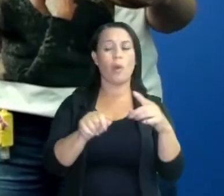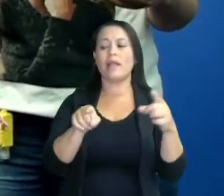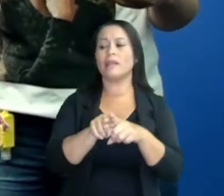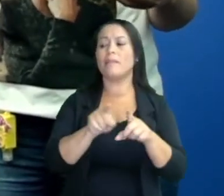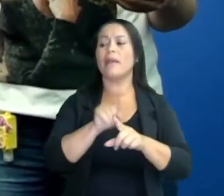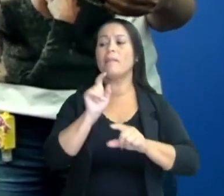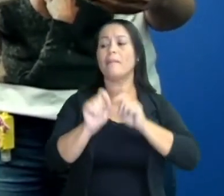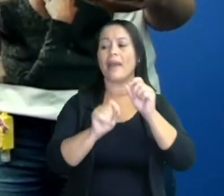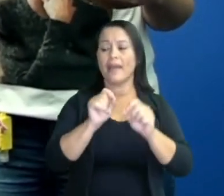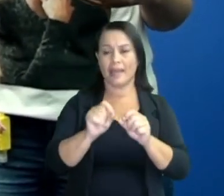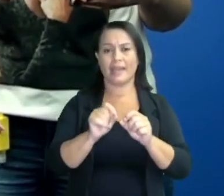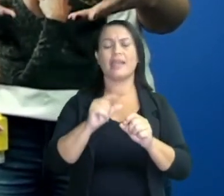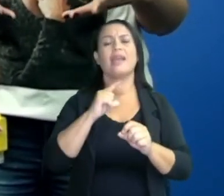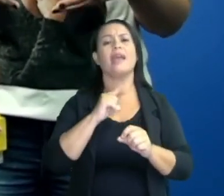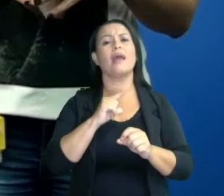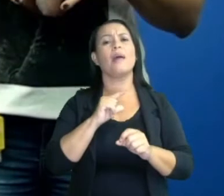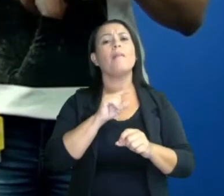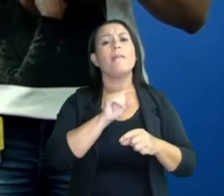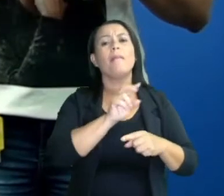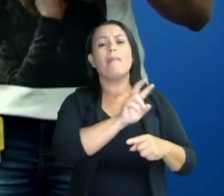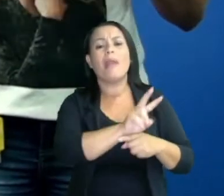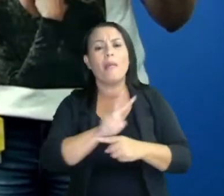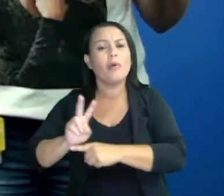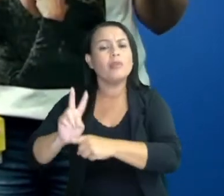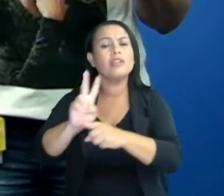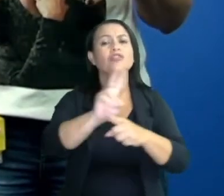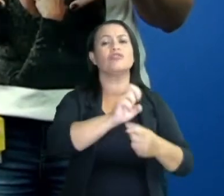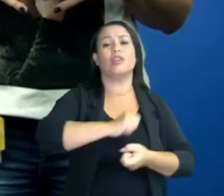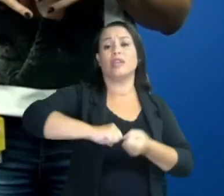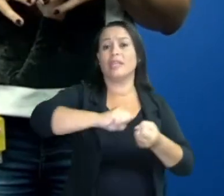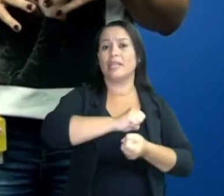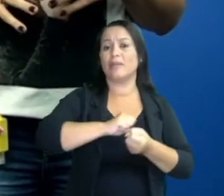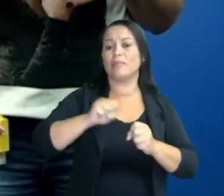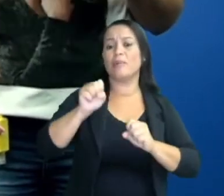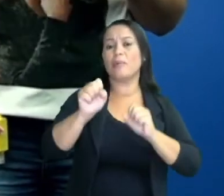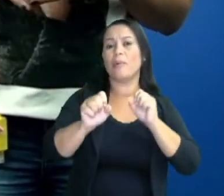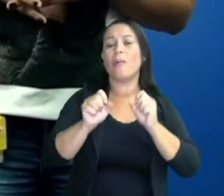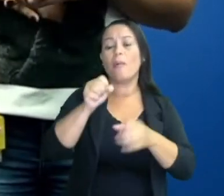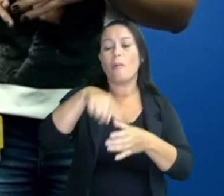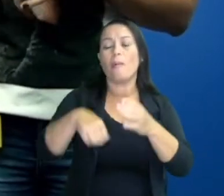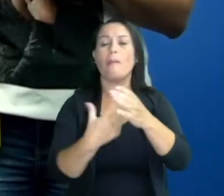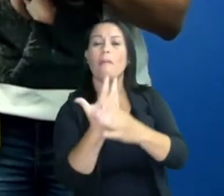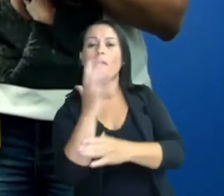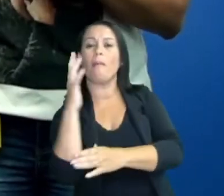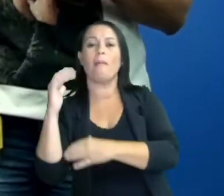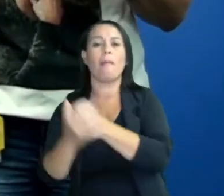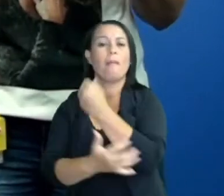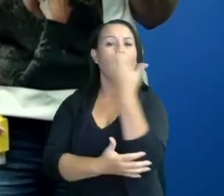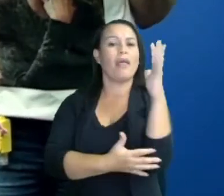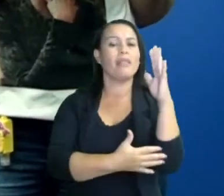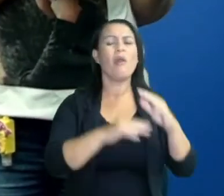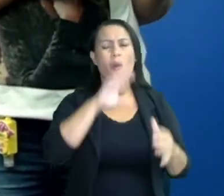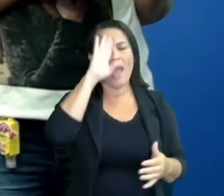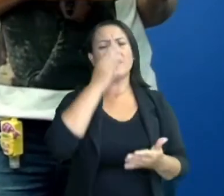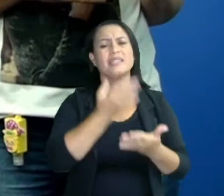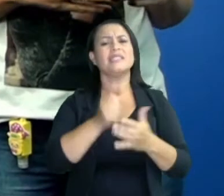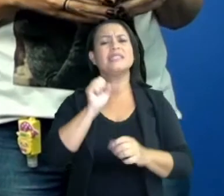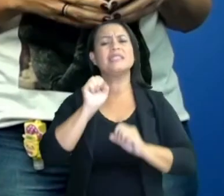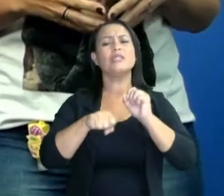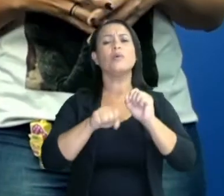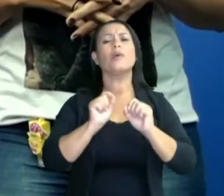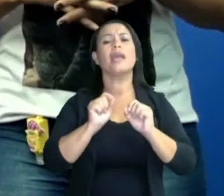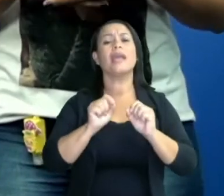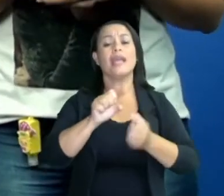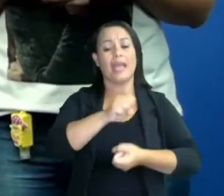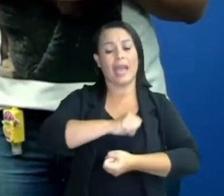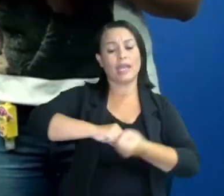vai se usar os fatores ambientais para fazer um plantio acredita-se que a grito aqui agricultura